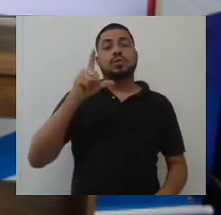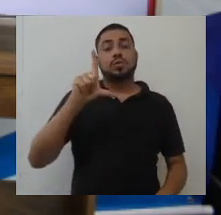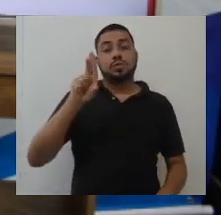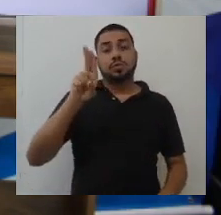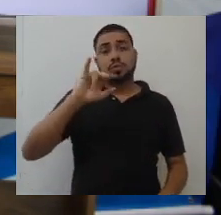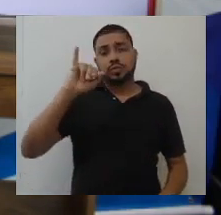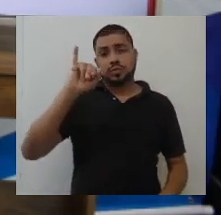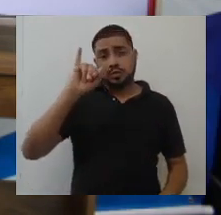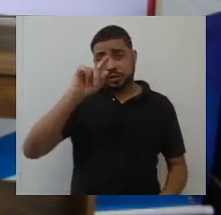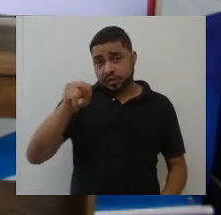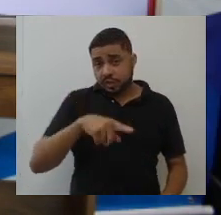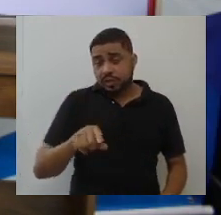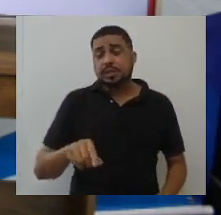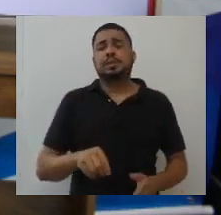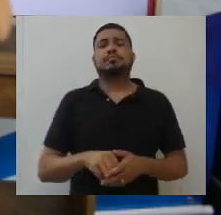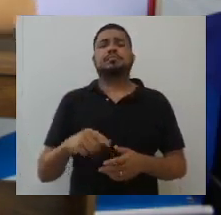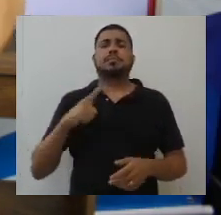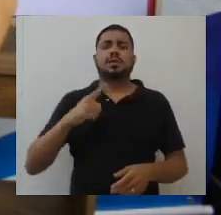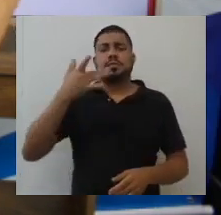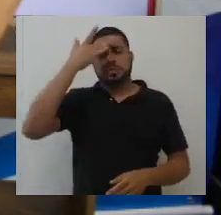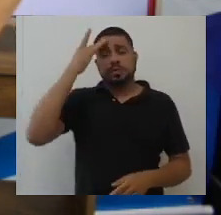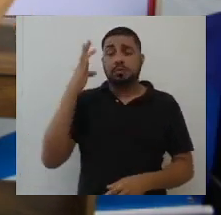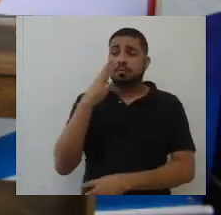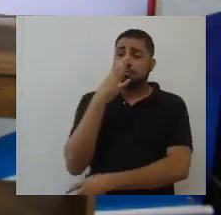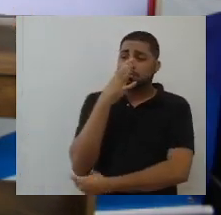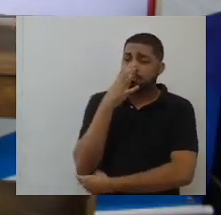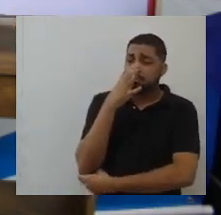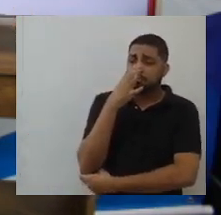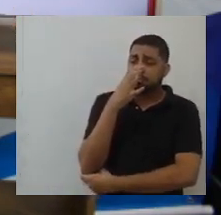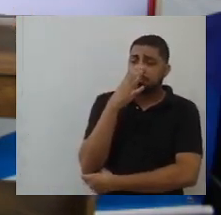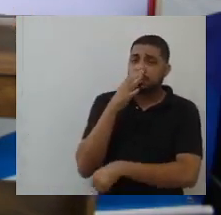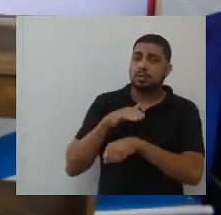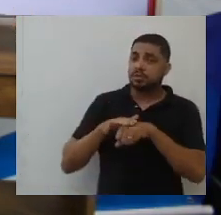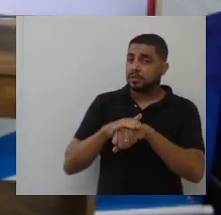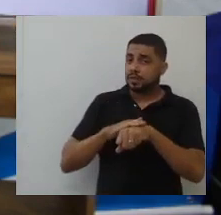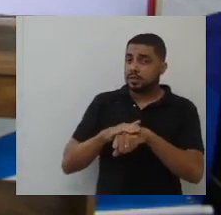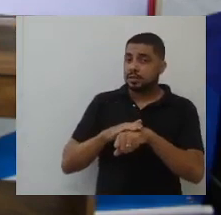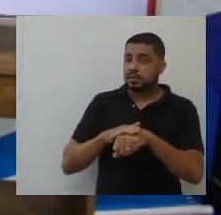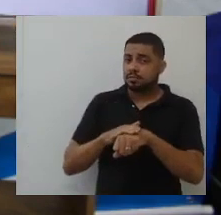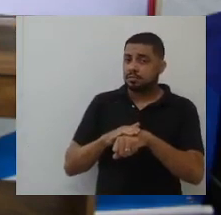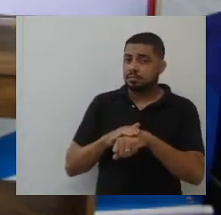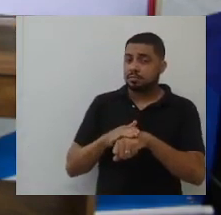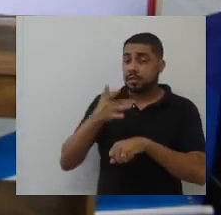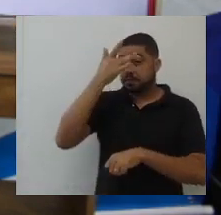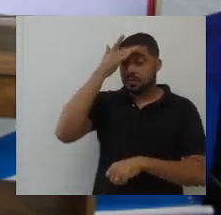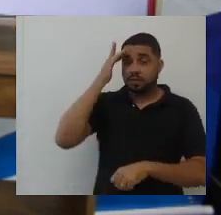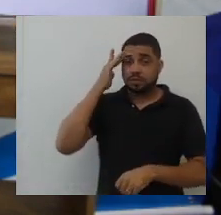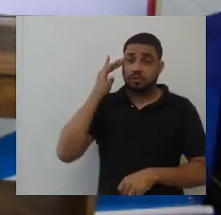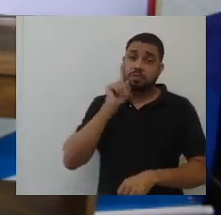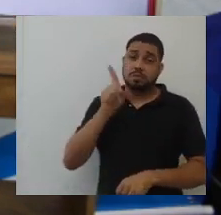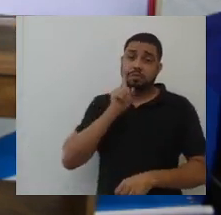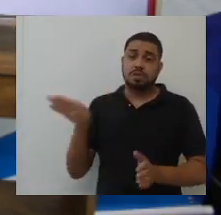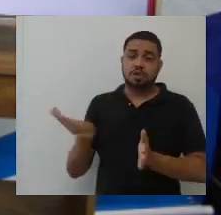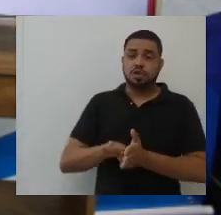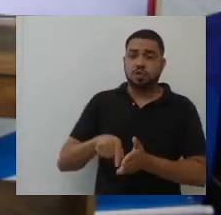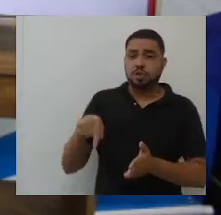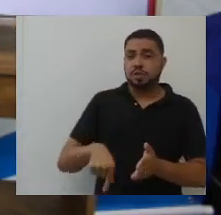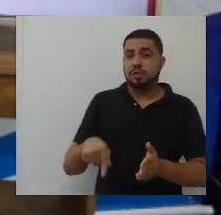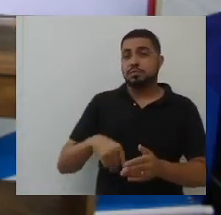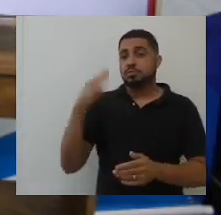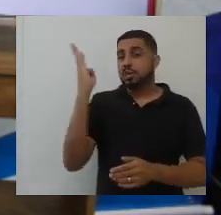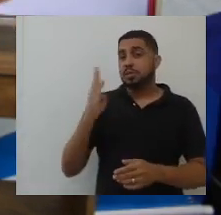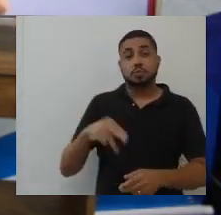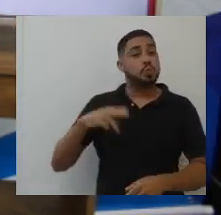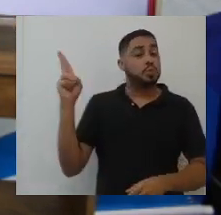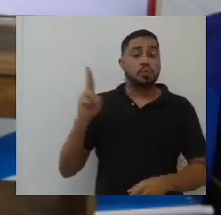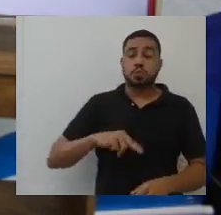E tem uma pessoa observando a nossa conversa. Essa pessoa, ela é americana. Ela chegou no Brasil agora. Ela nunca estudou português